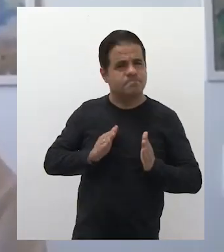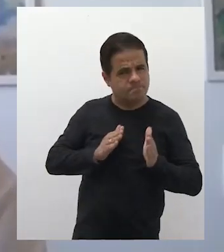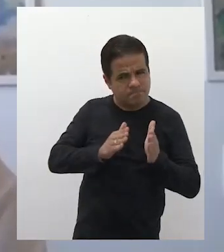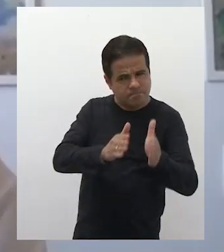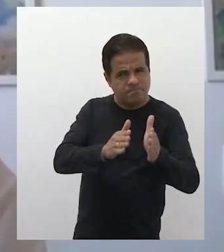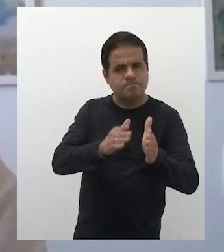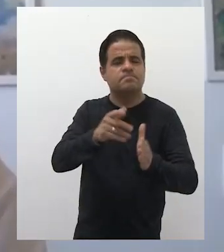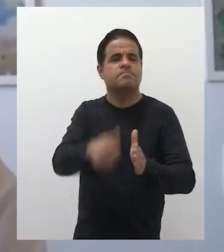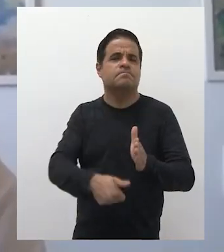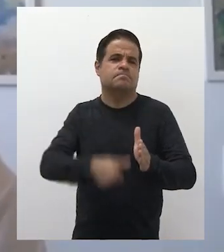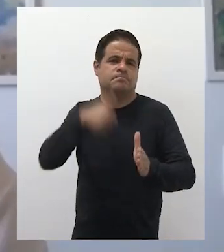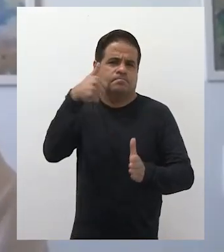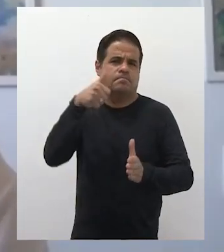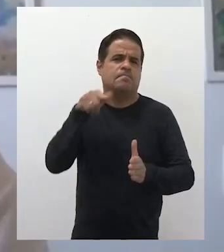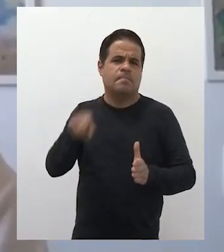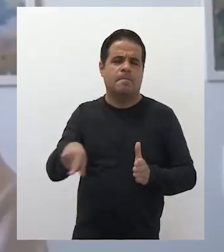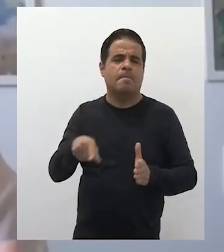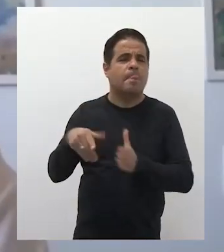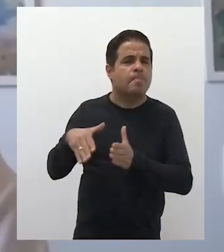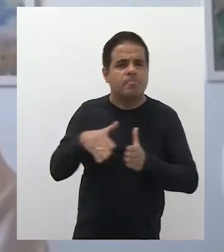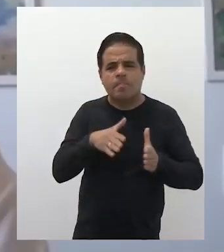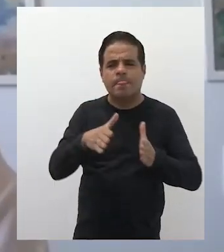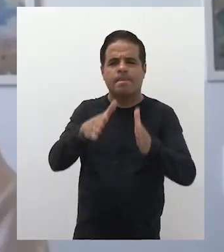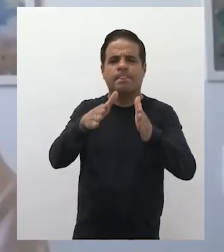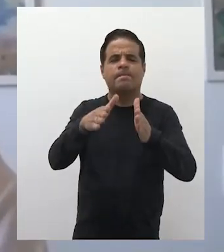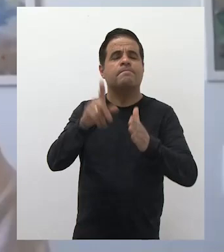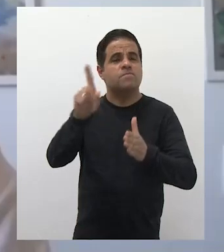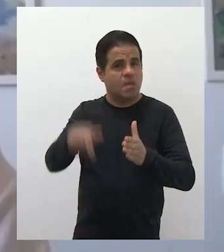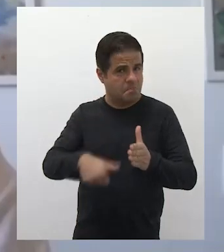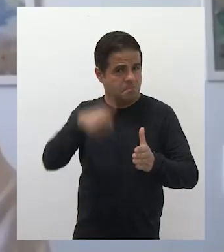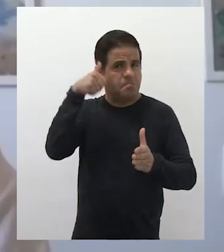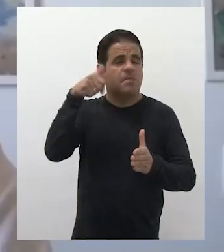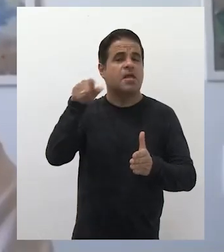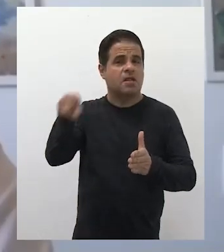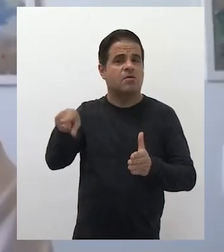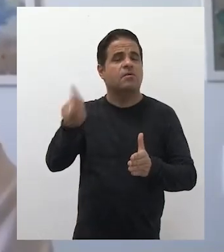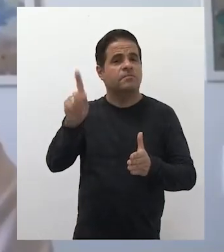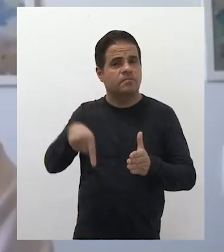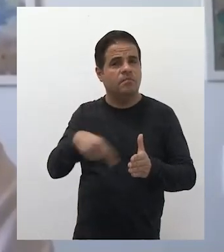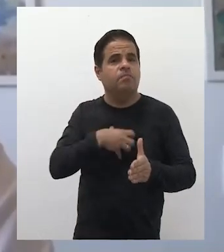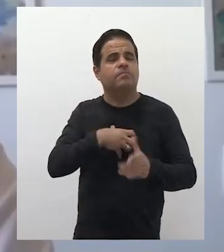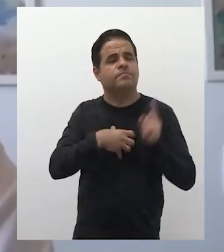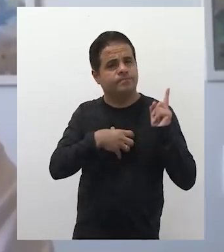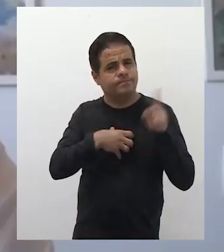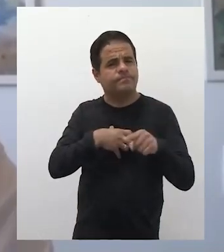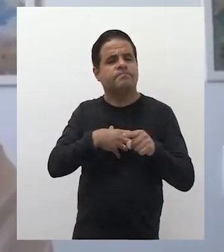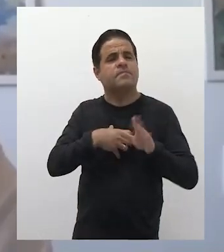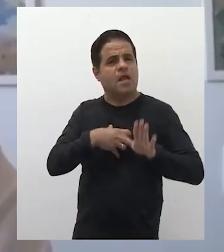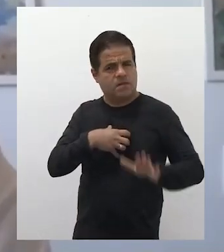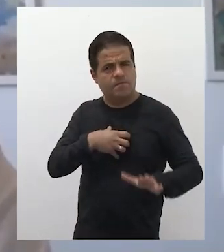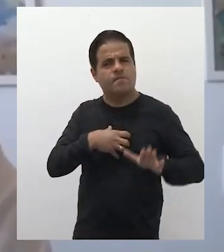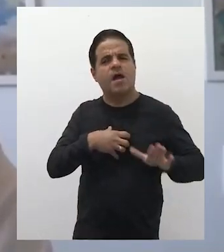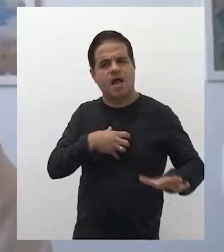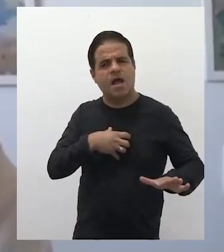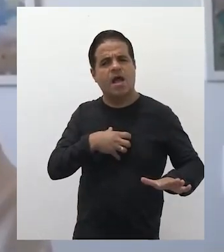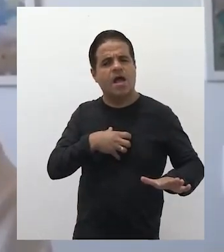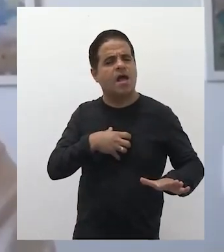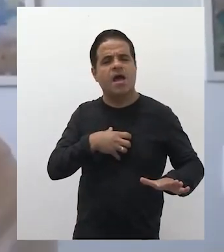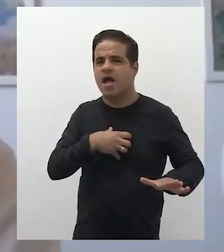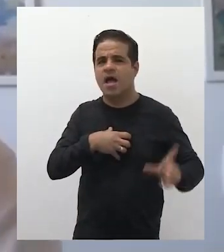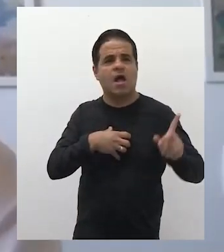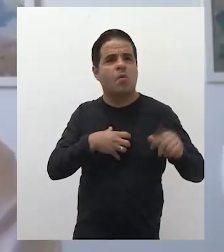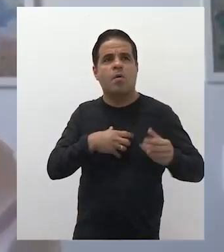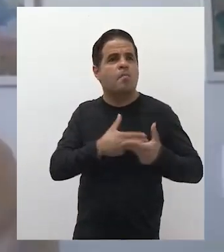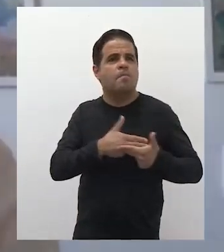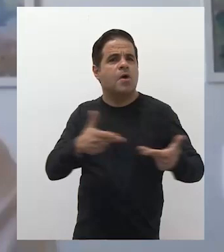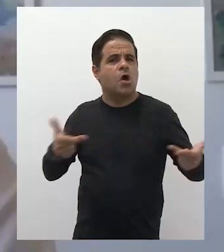melhor. Essa caminhada em direção ao melhor, então, ela é devagar. Ela não é algo